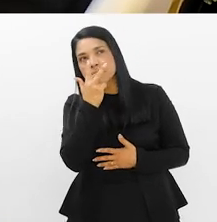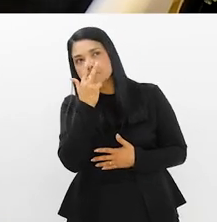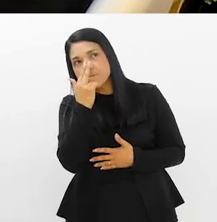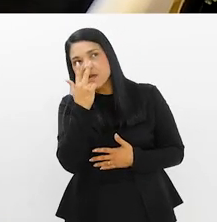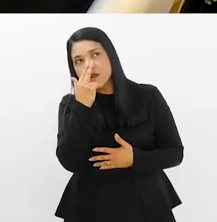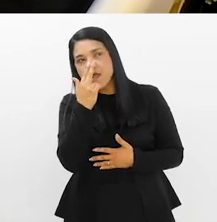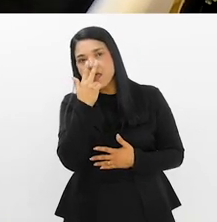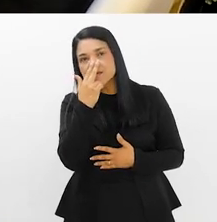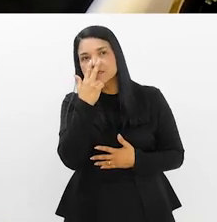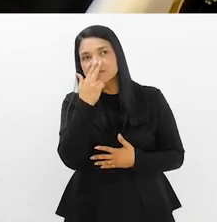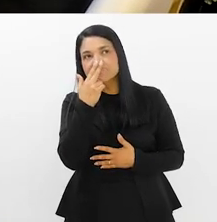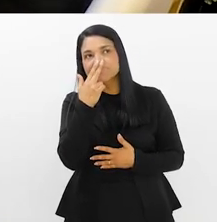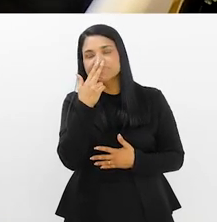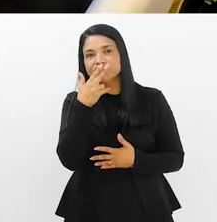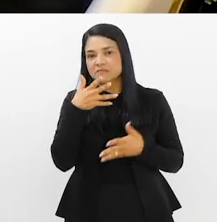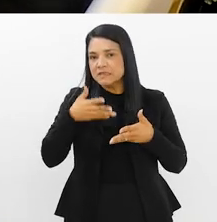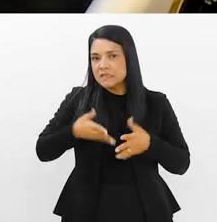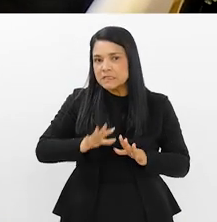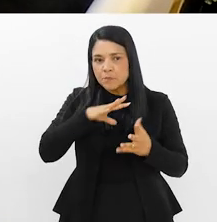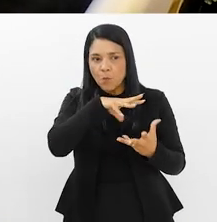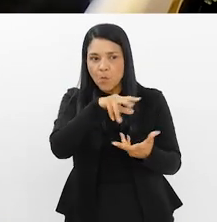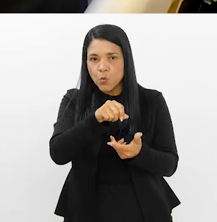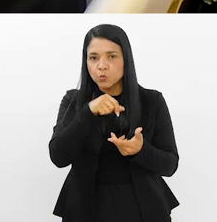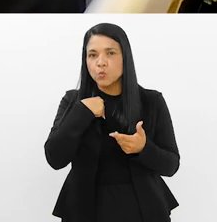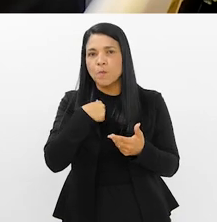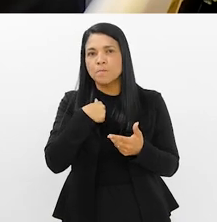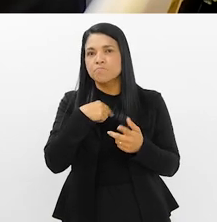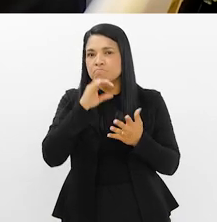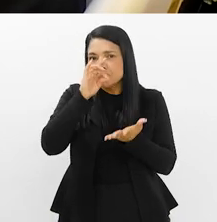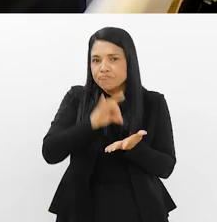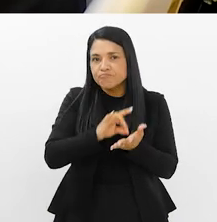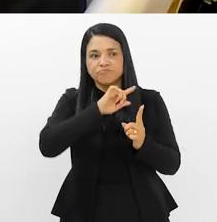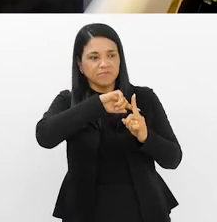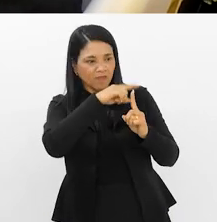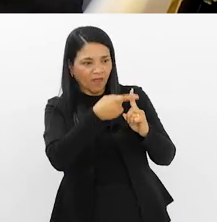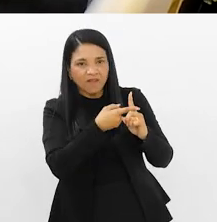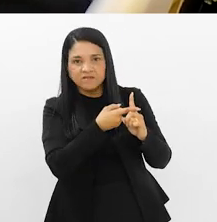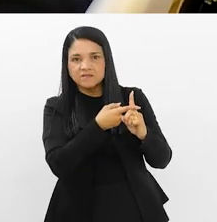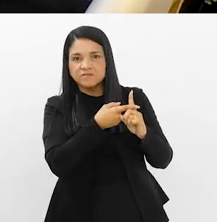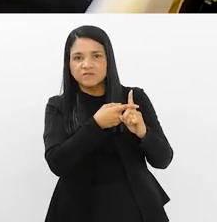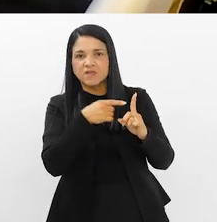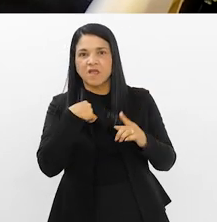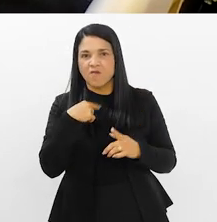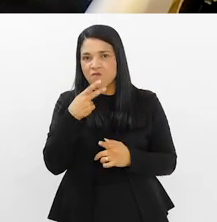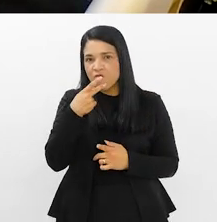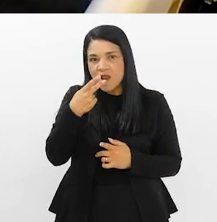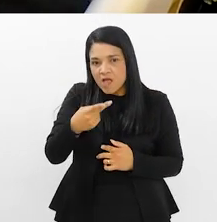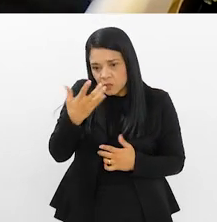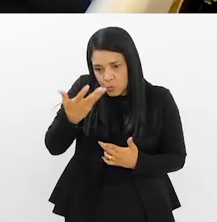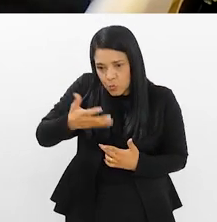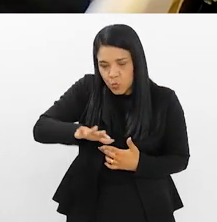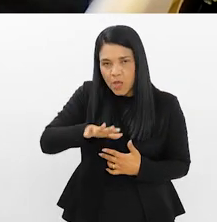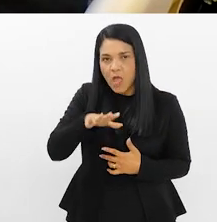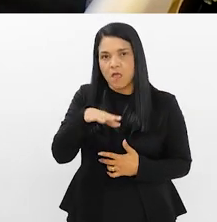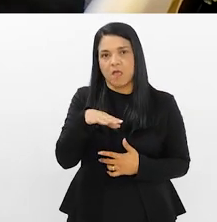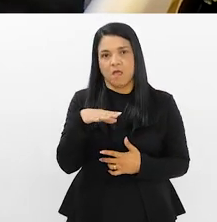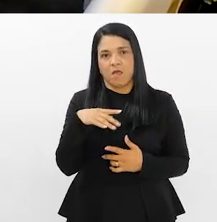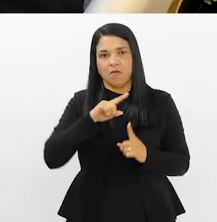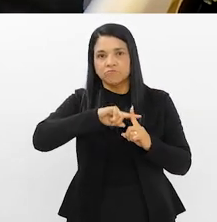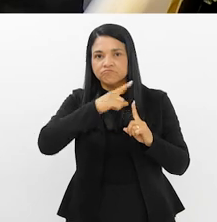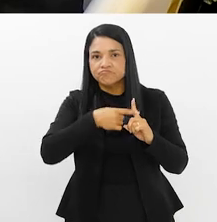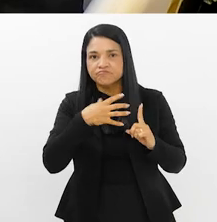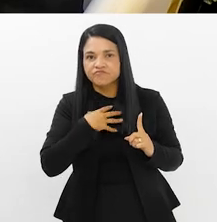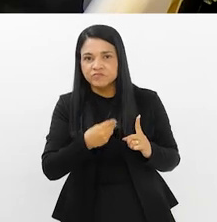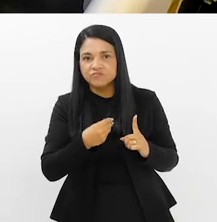nós já viemos a esse mundo para gerar uma criança. Então, dizer ser mãe, não querer ser mãe,